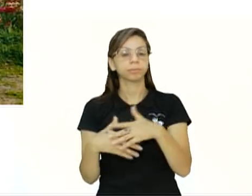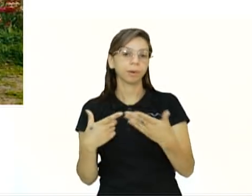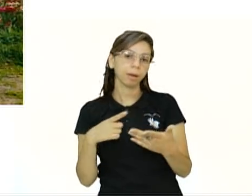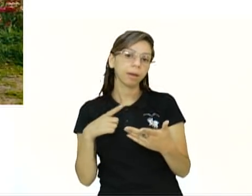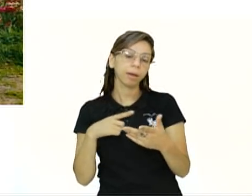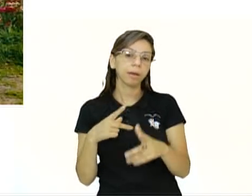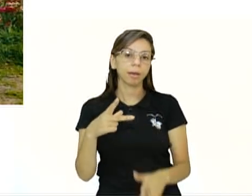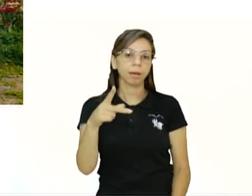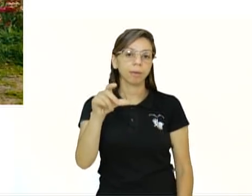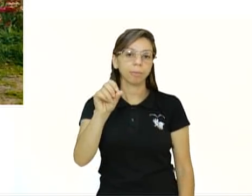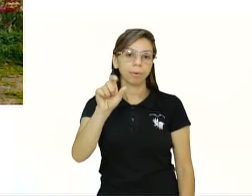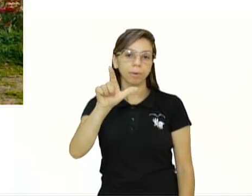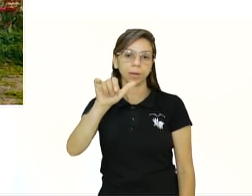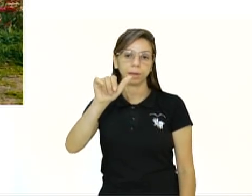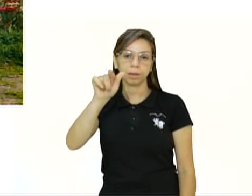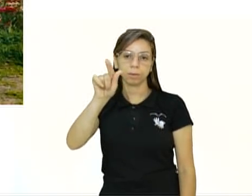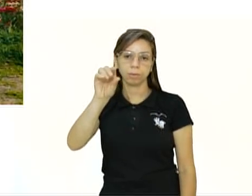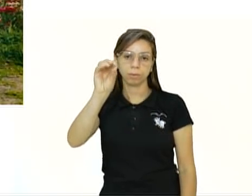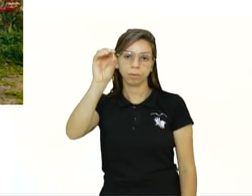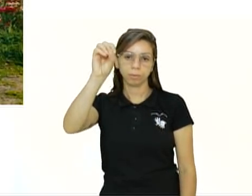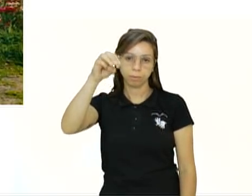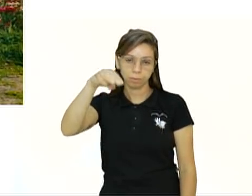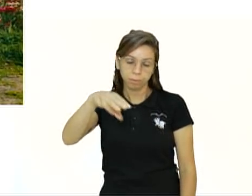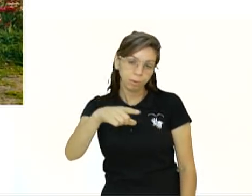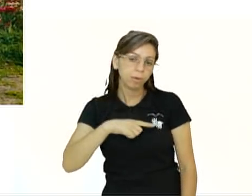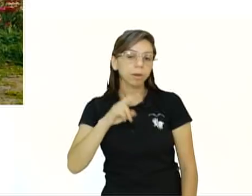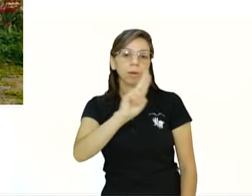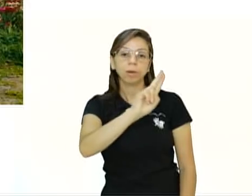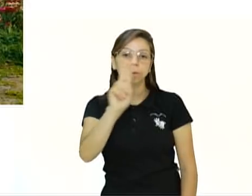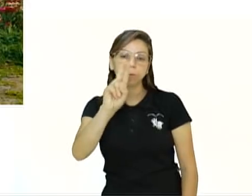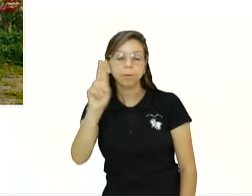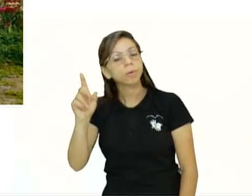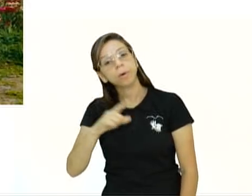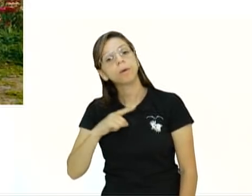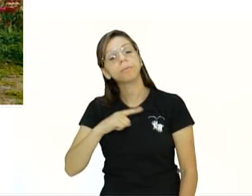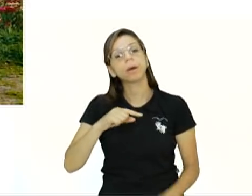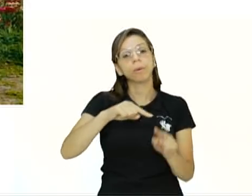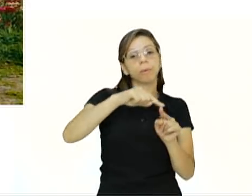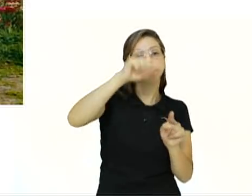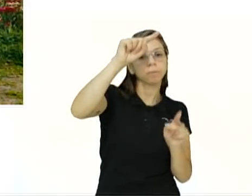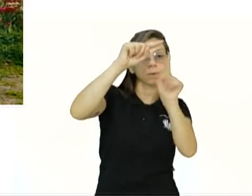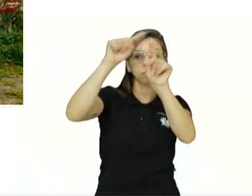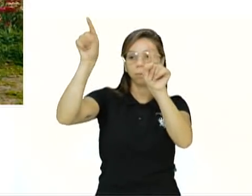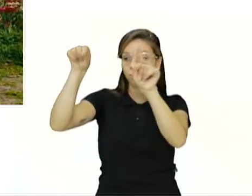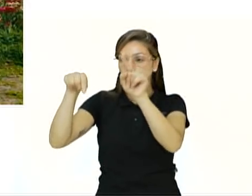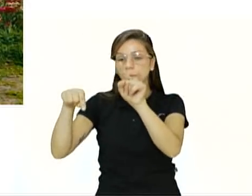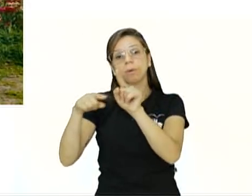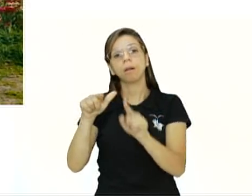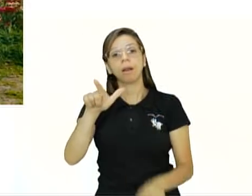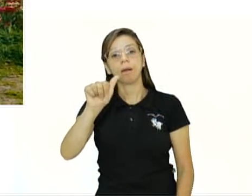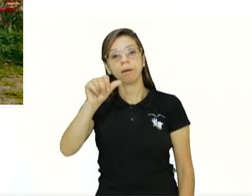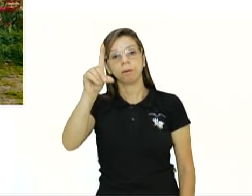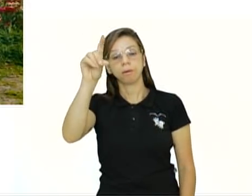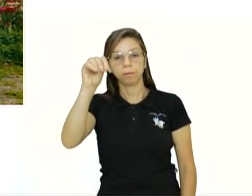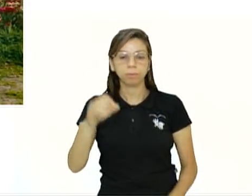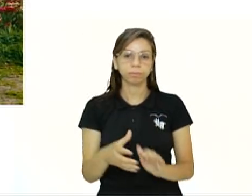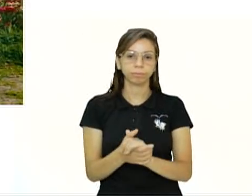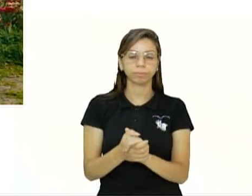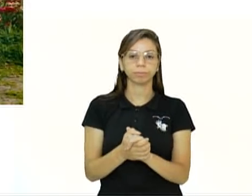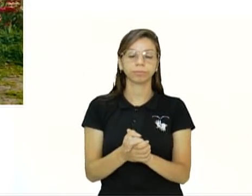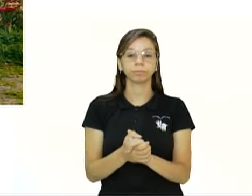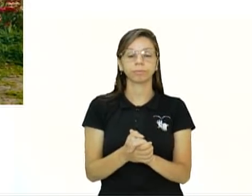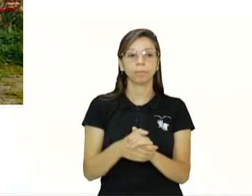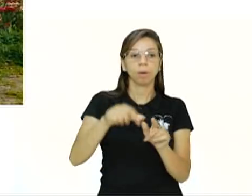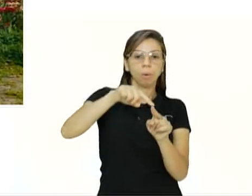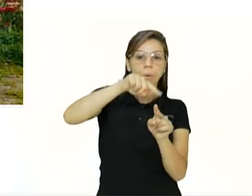polígonos e o nome deles é dado conforme a quantidade de lados que eles têm. O arco não é um polígono, o arco não